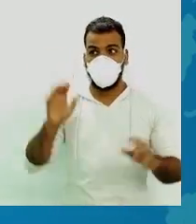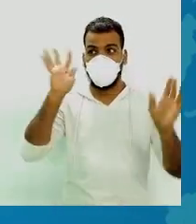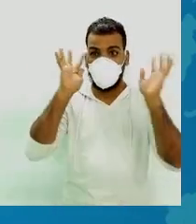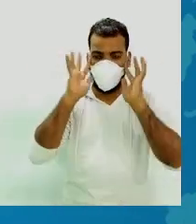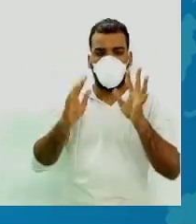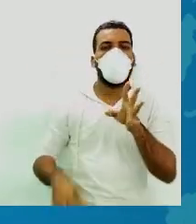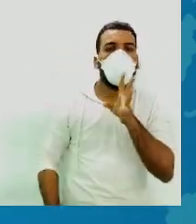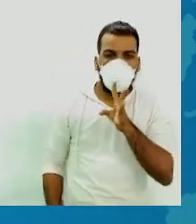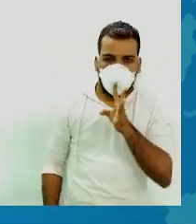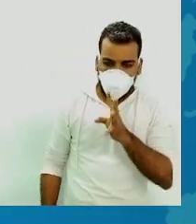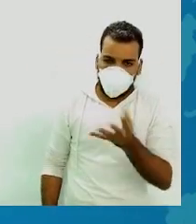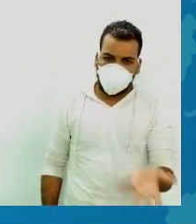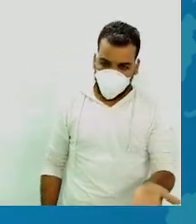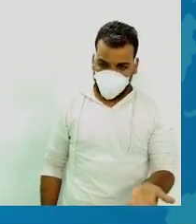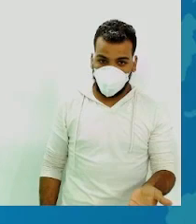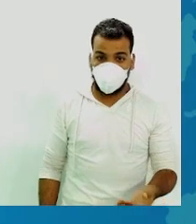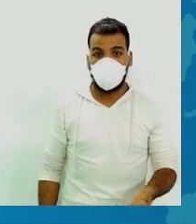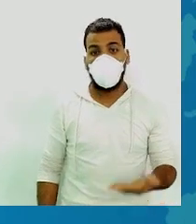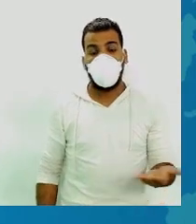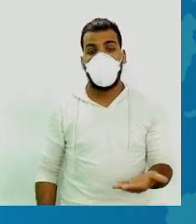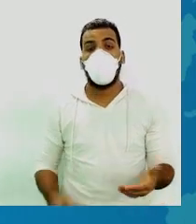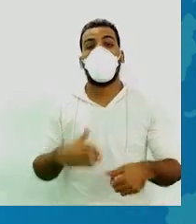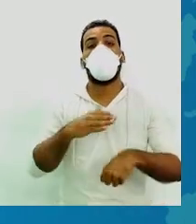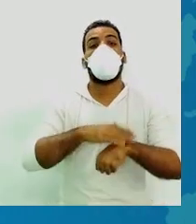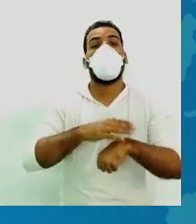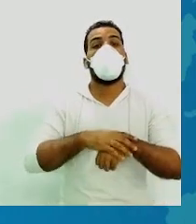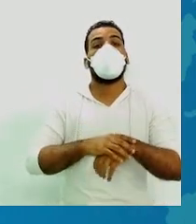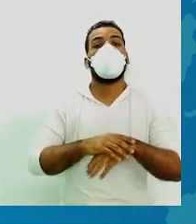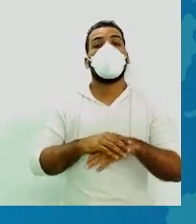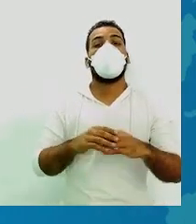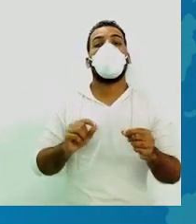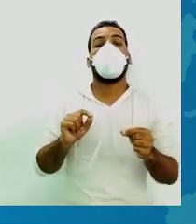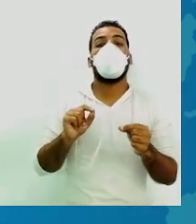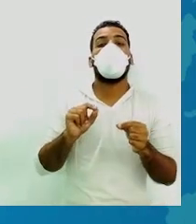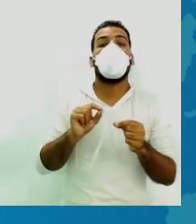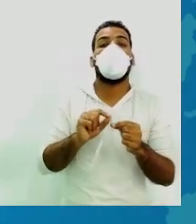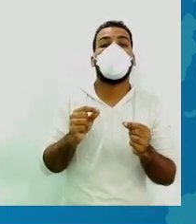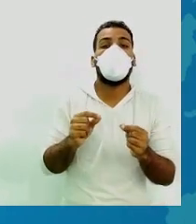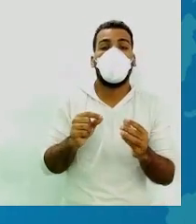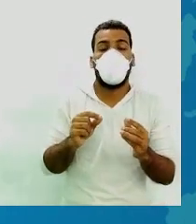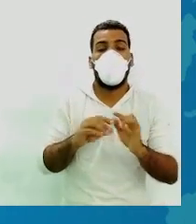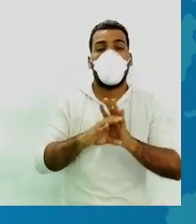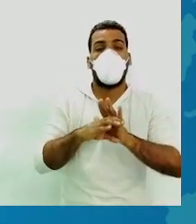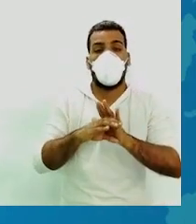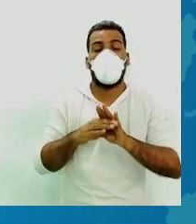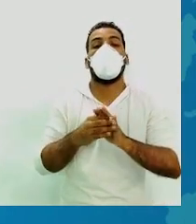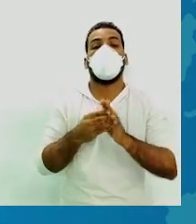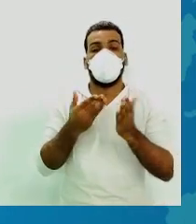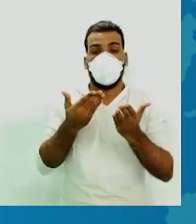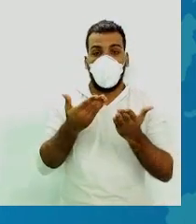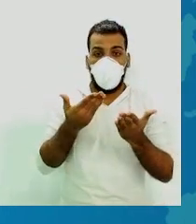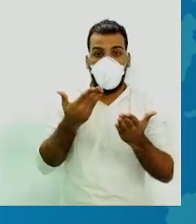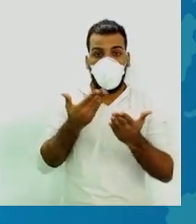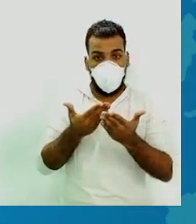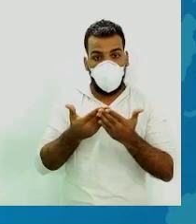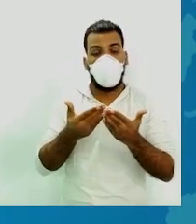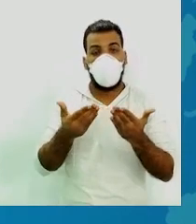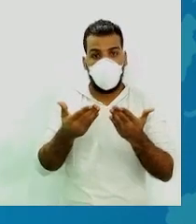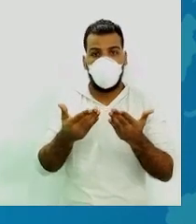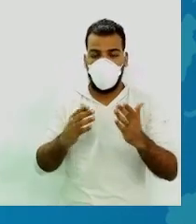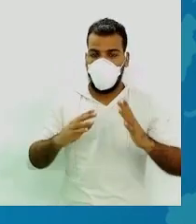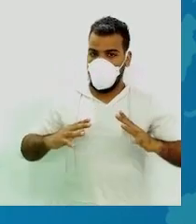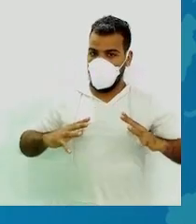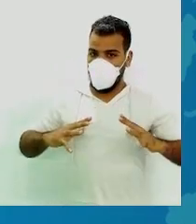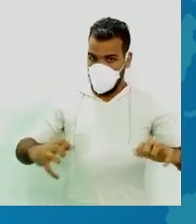filosófica, está na hora simplesmente de agirmos a partir dos conceitos que aqui estudamos para estabelecer